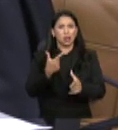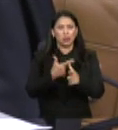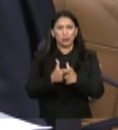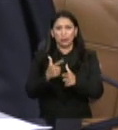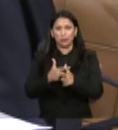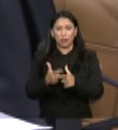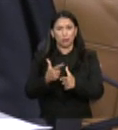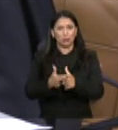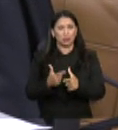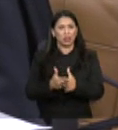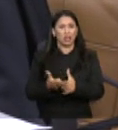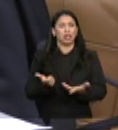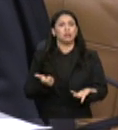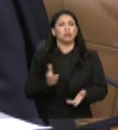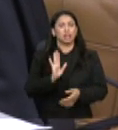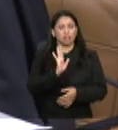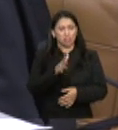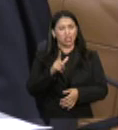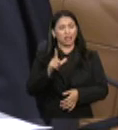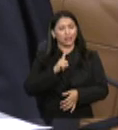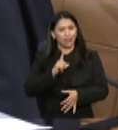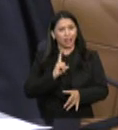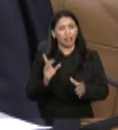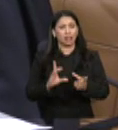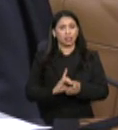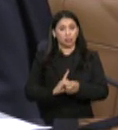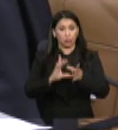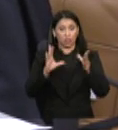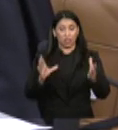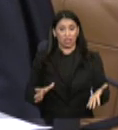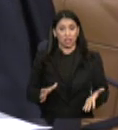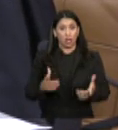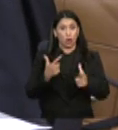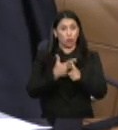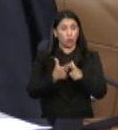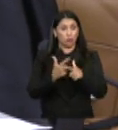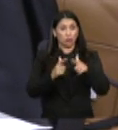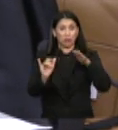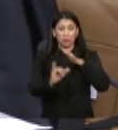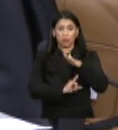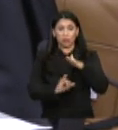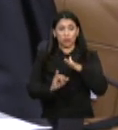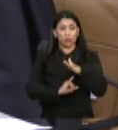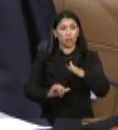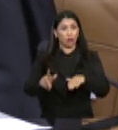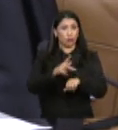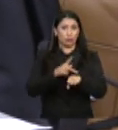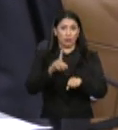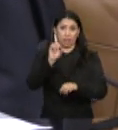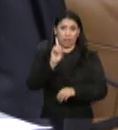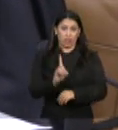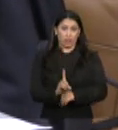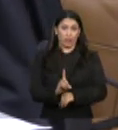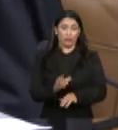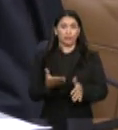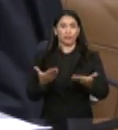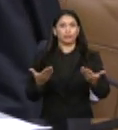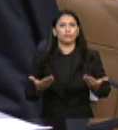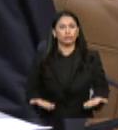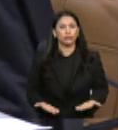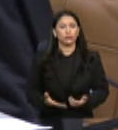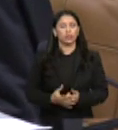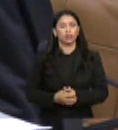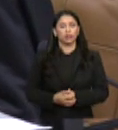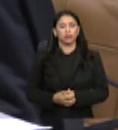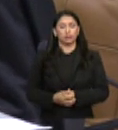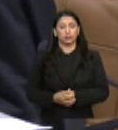de obras da Democracia uma maremoto institucional sobre o estado de direito por isso o que